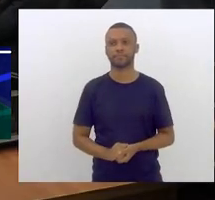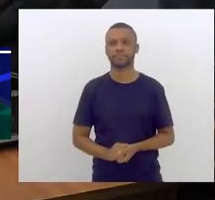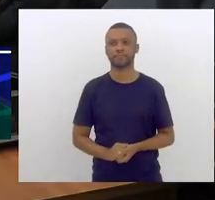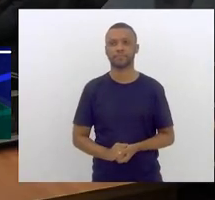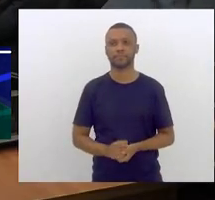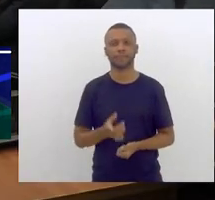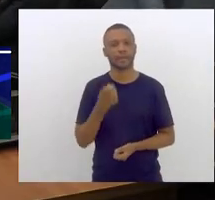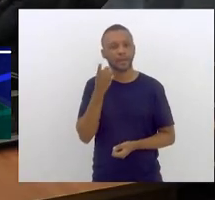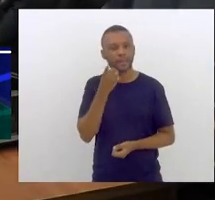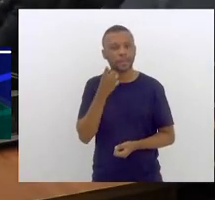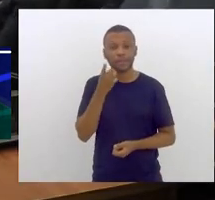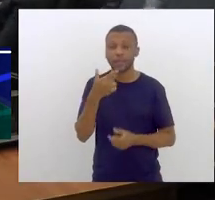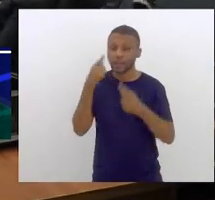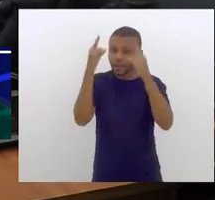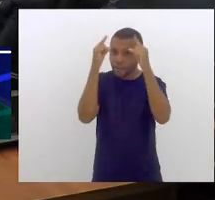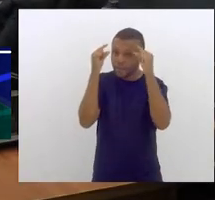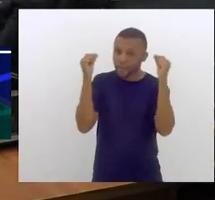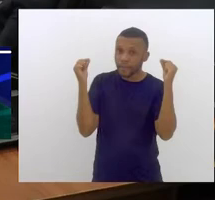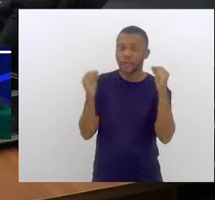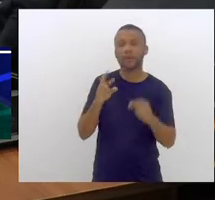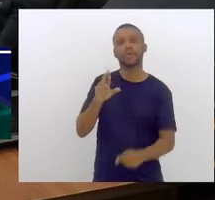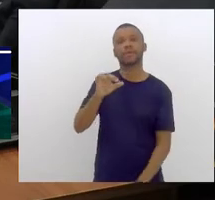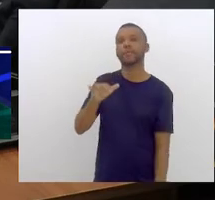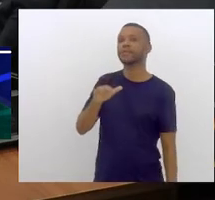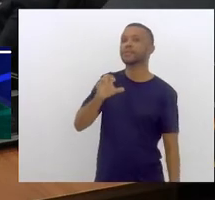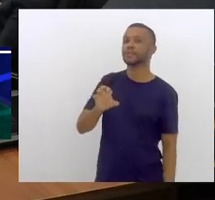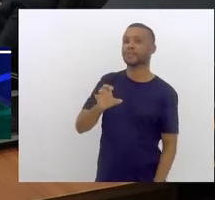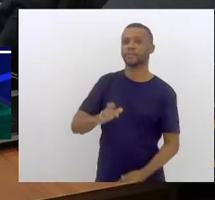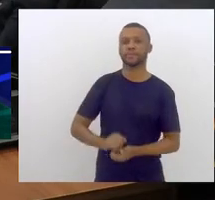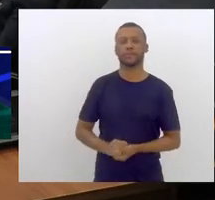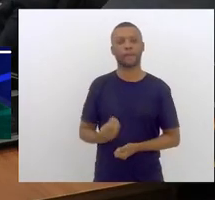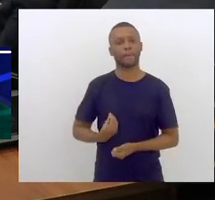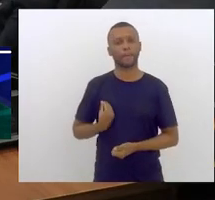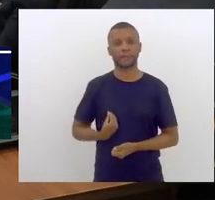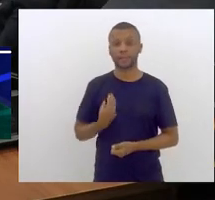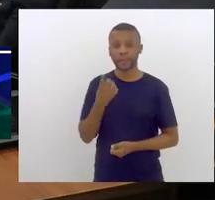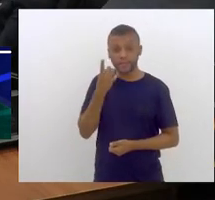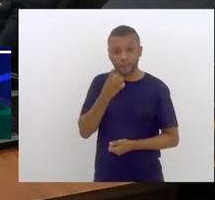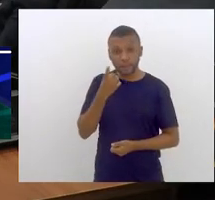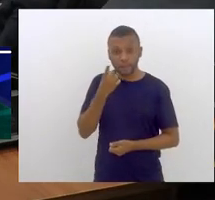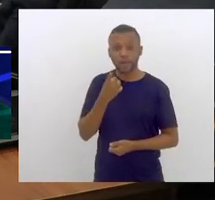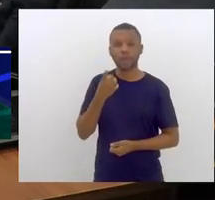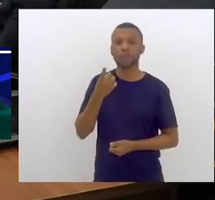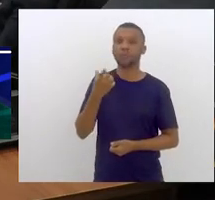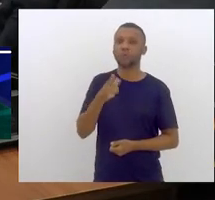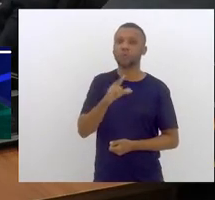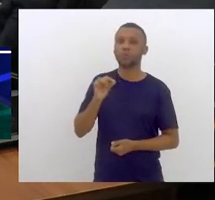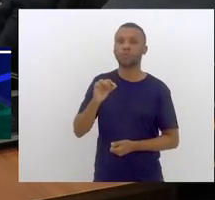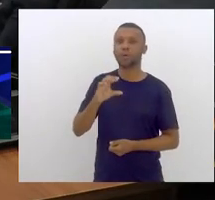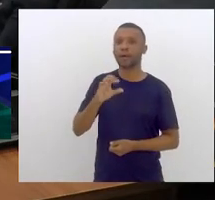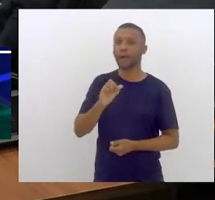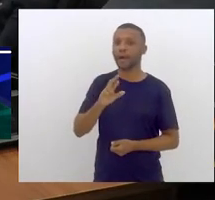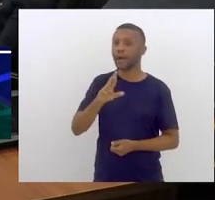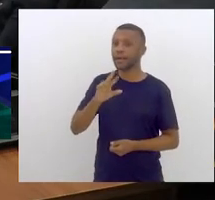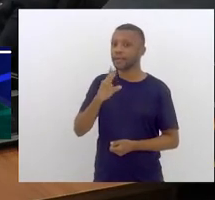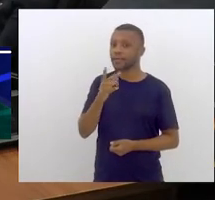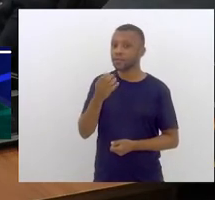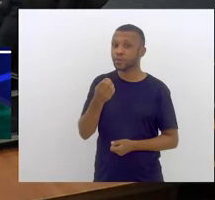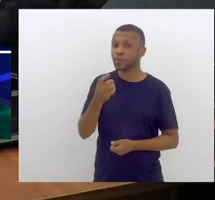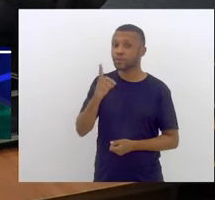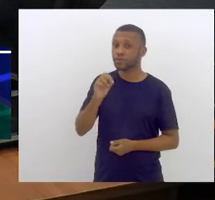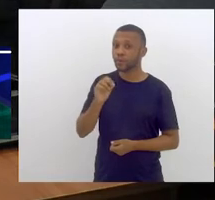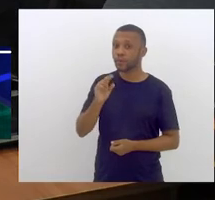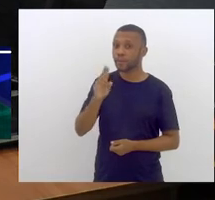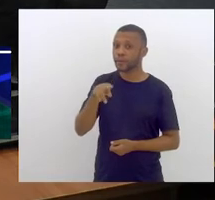Deputada enfermeira Rejane. Está presente, deputado eleito Carlinhos do BNH. Seja bem-vindo, meu